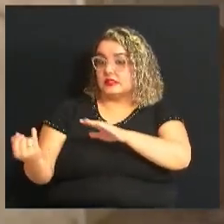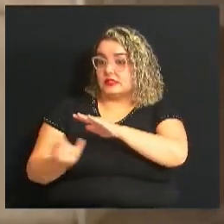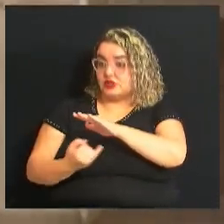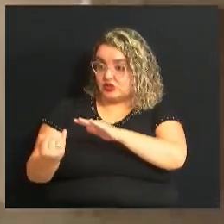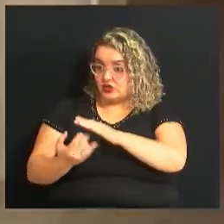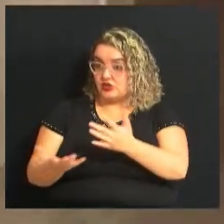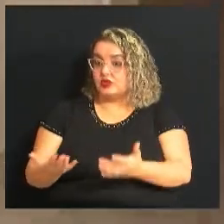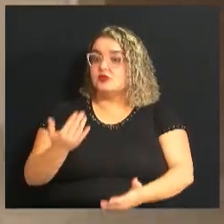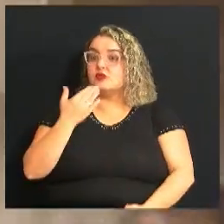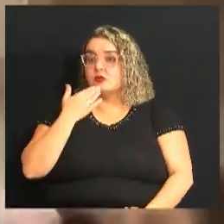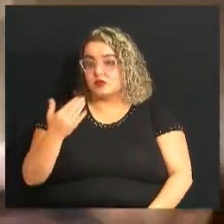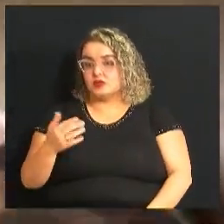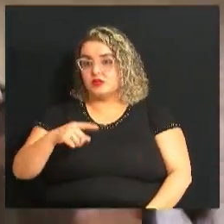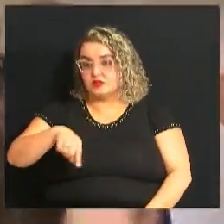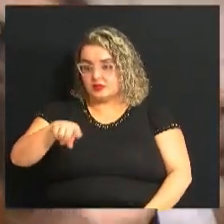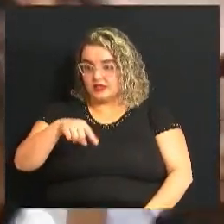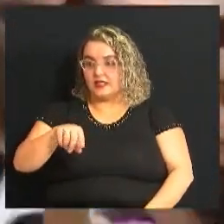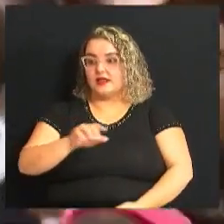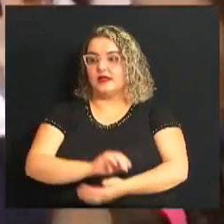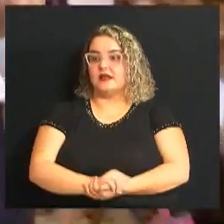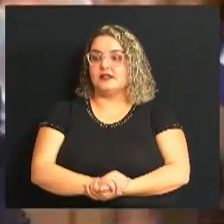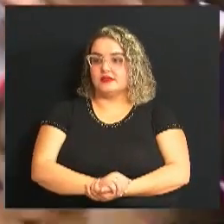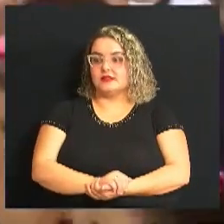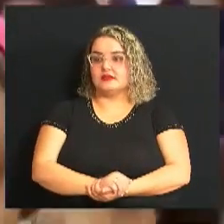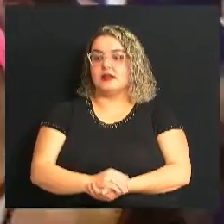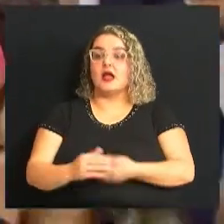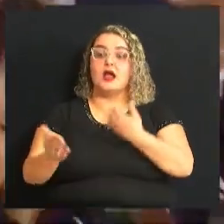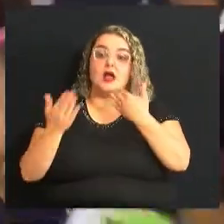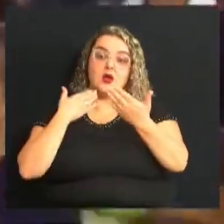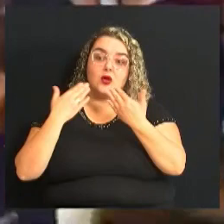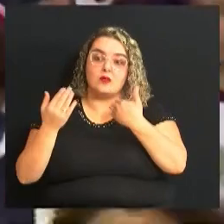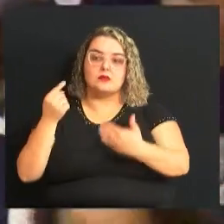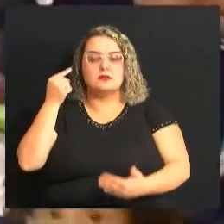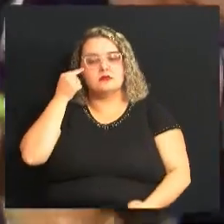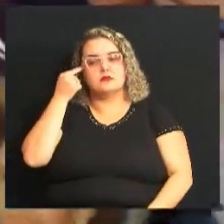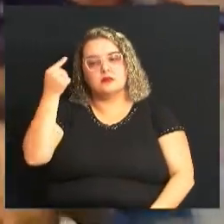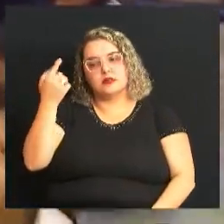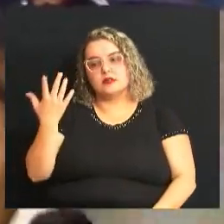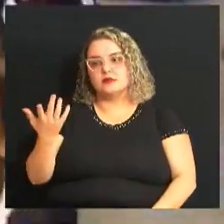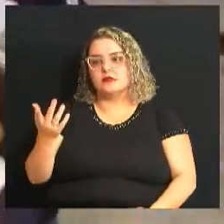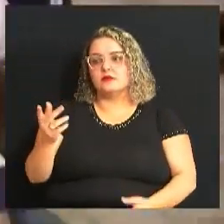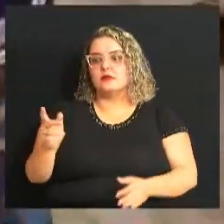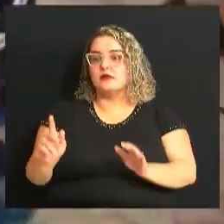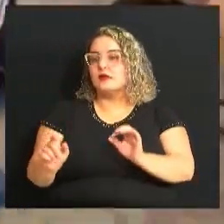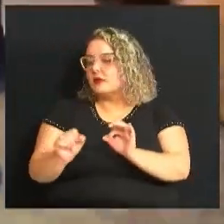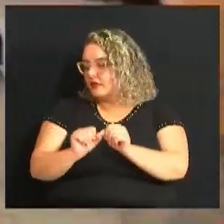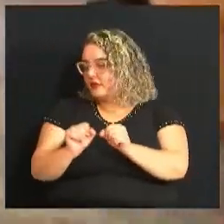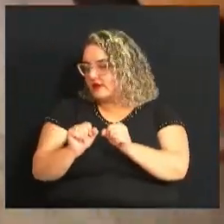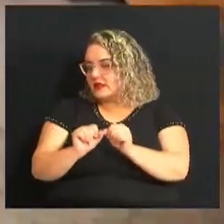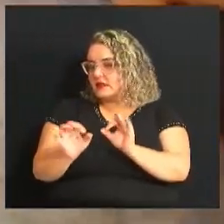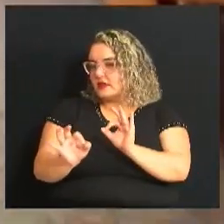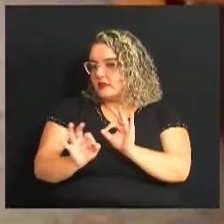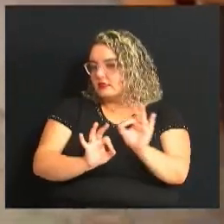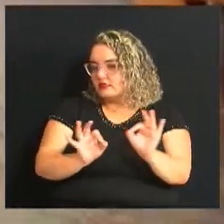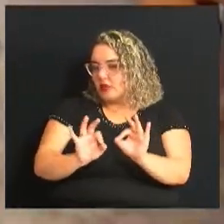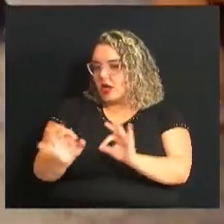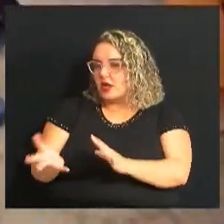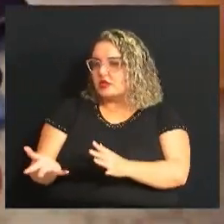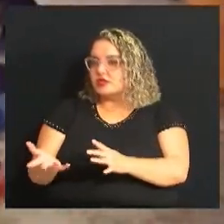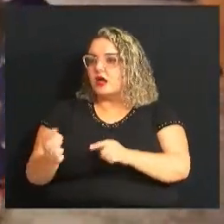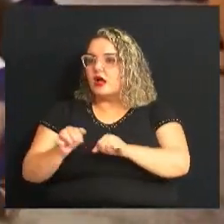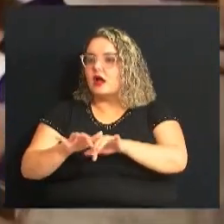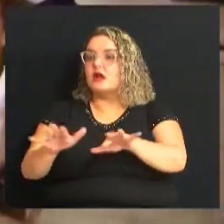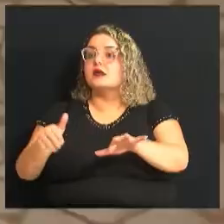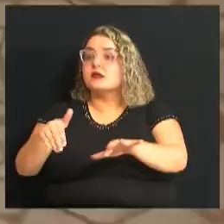a pedido deles, né? E conversando, a gente pensou em fazer um projeto que pudesse atingir e ir